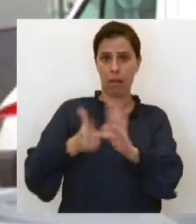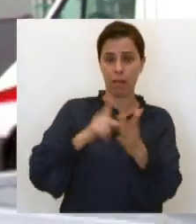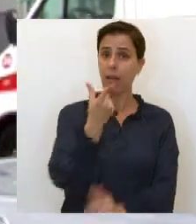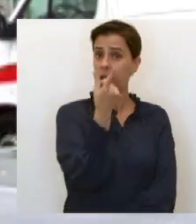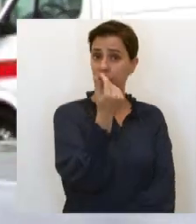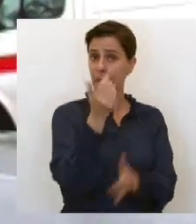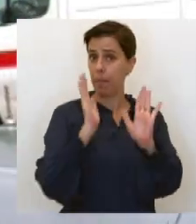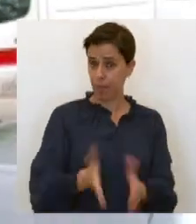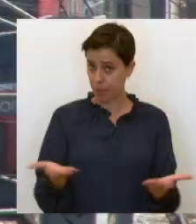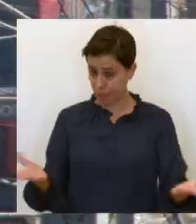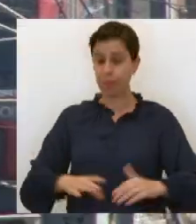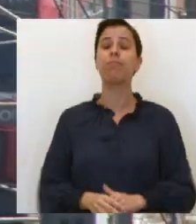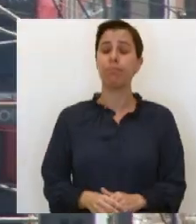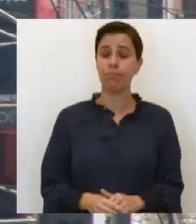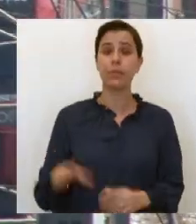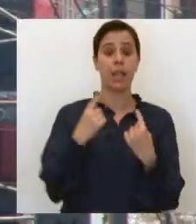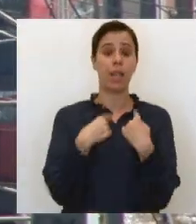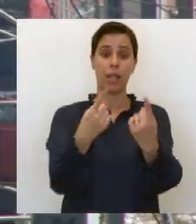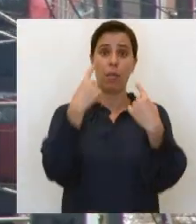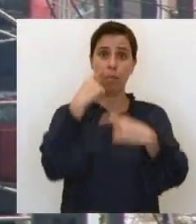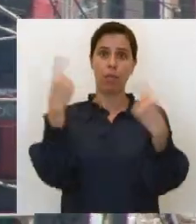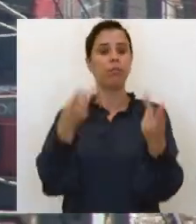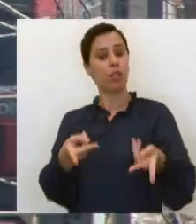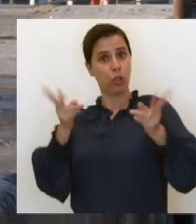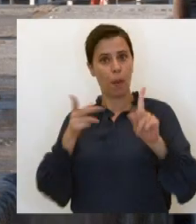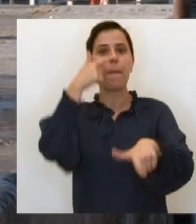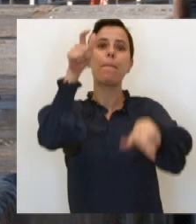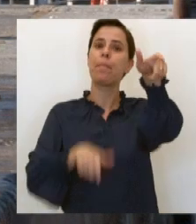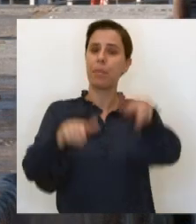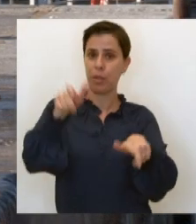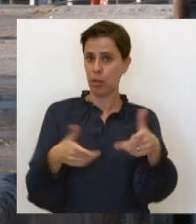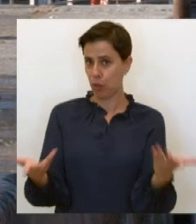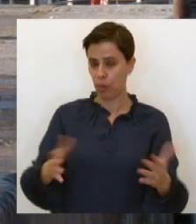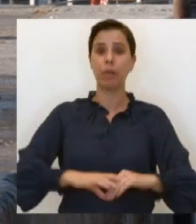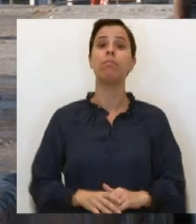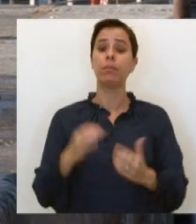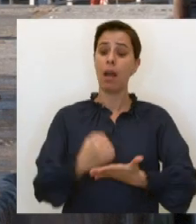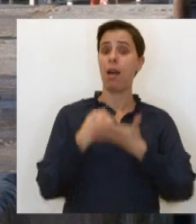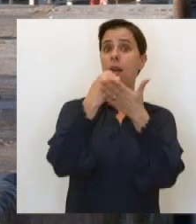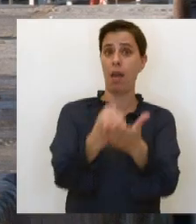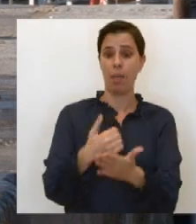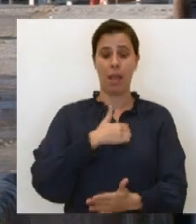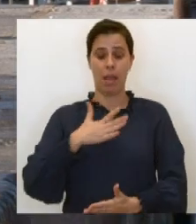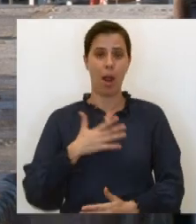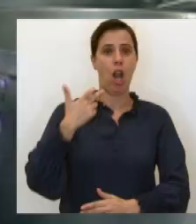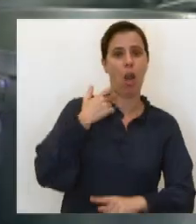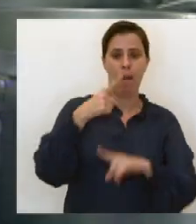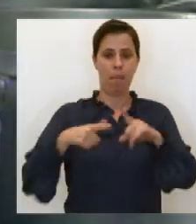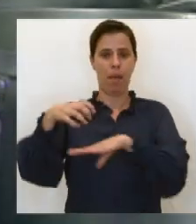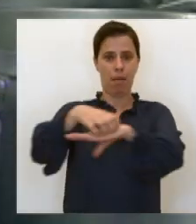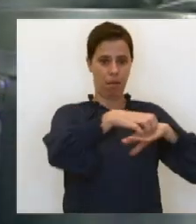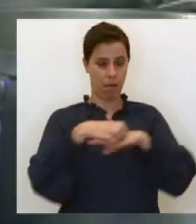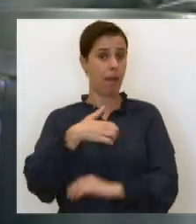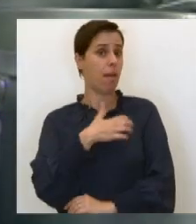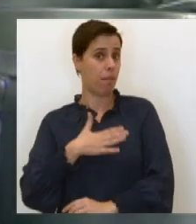técnicos e financeiros, mais transportes públicos disponíveis para as pessoas, o apoio às micro, pequenas e